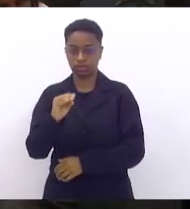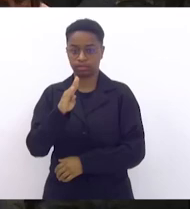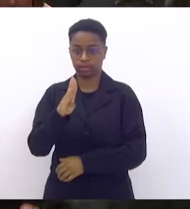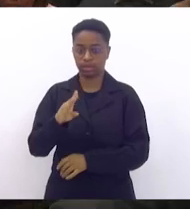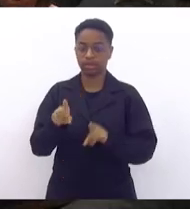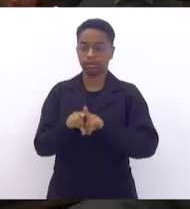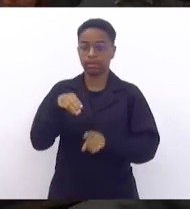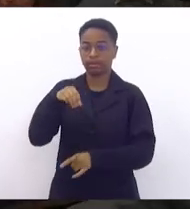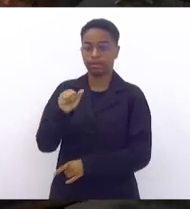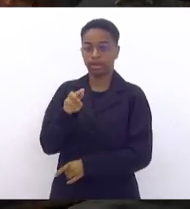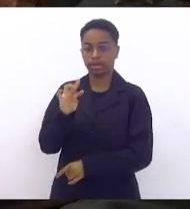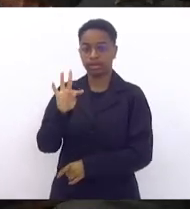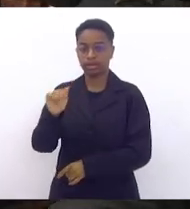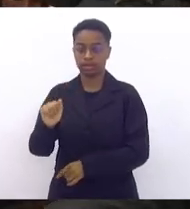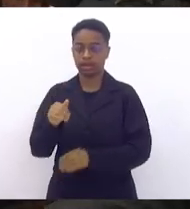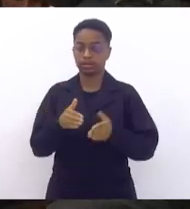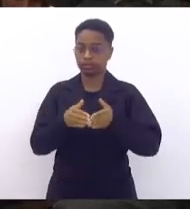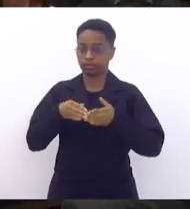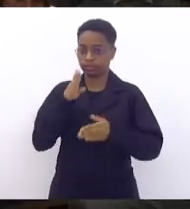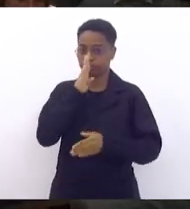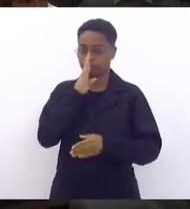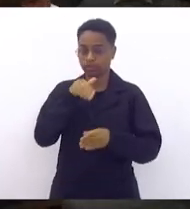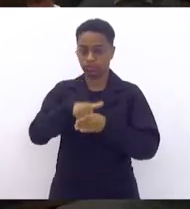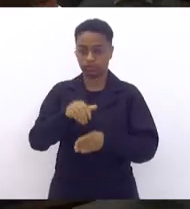abstenção. Abstenção, Dani também.